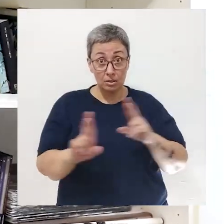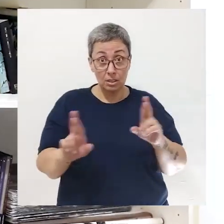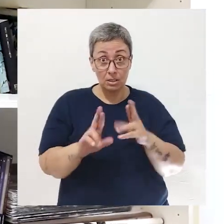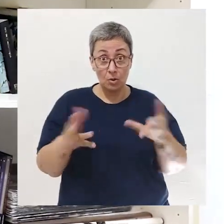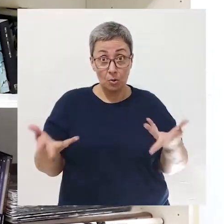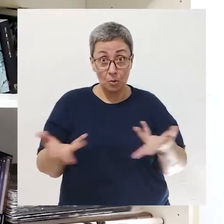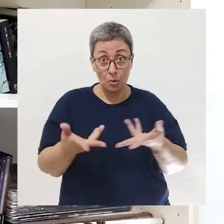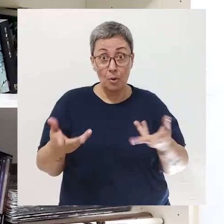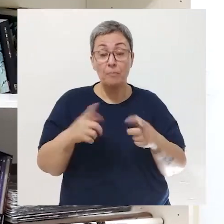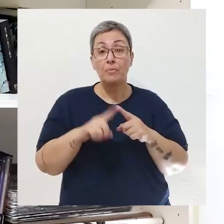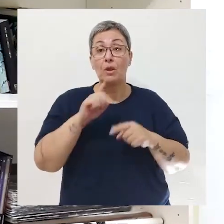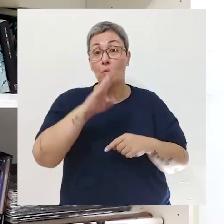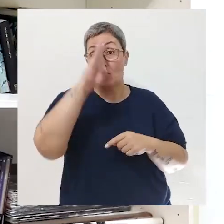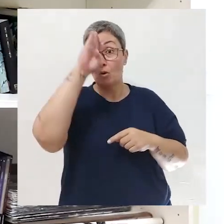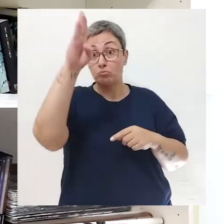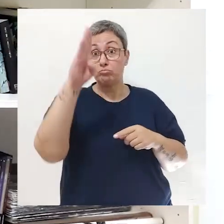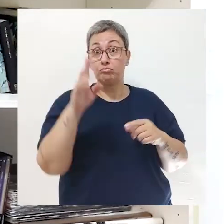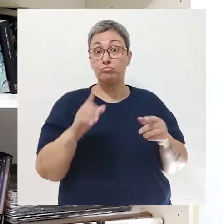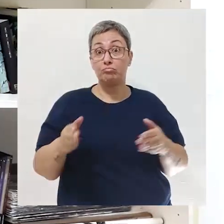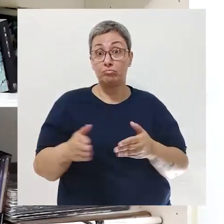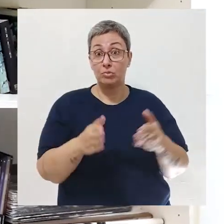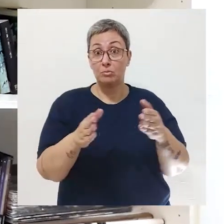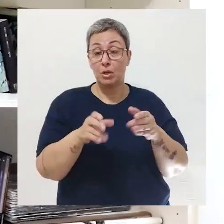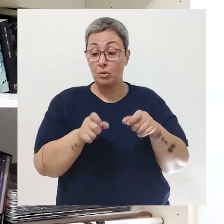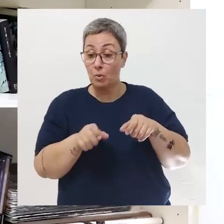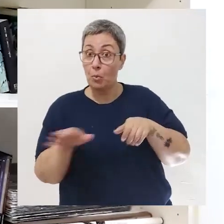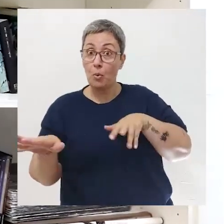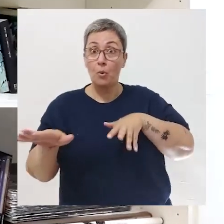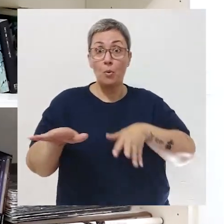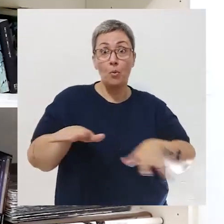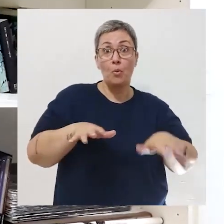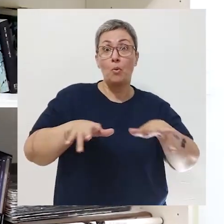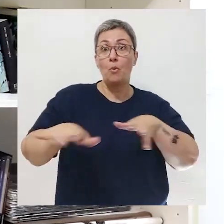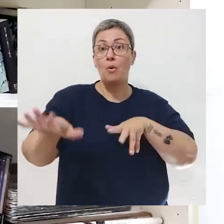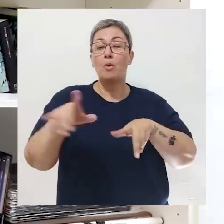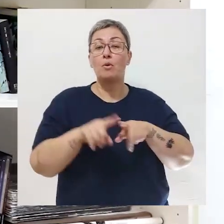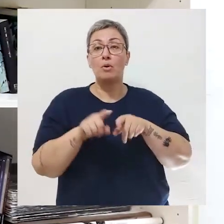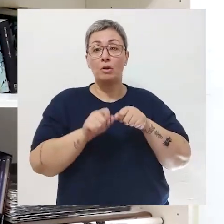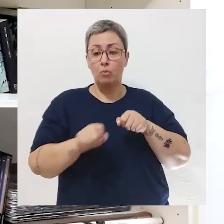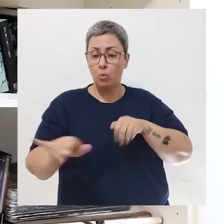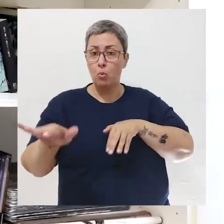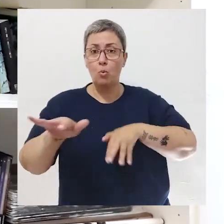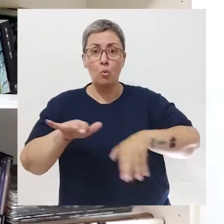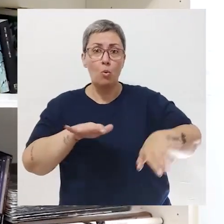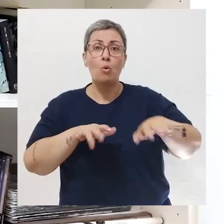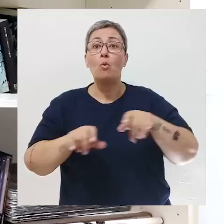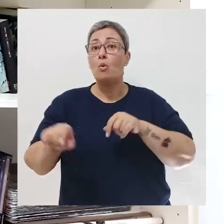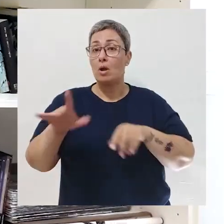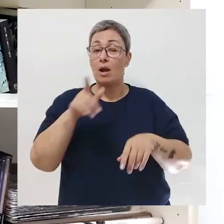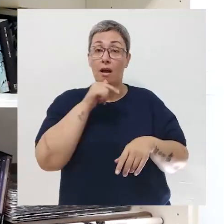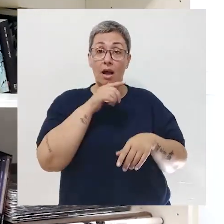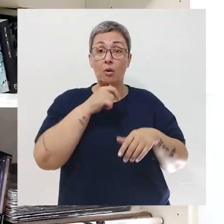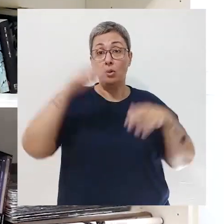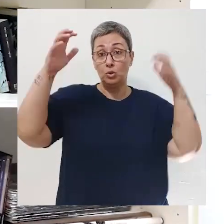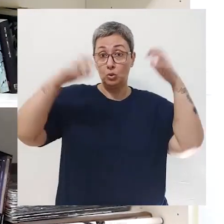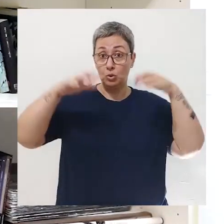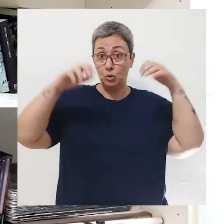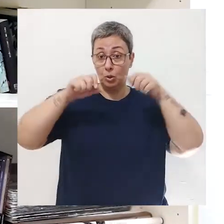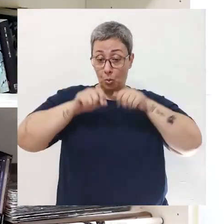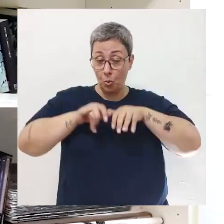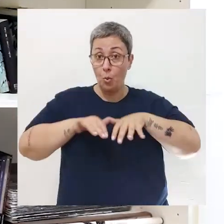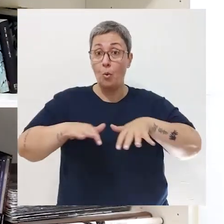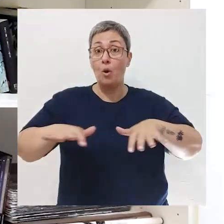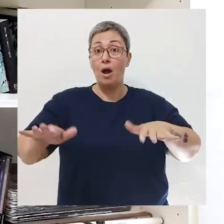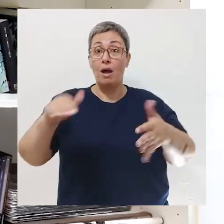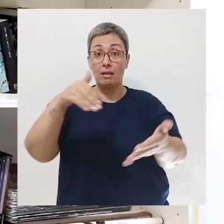dinâmica de um rio principal e seus afluentes, levando em conta o escoamento da água da chuva na